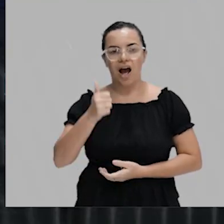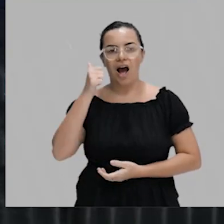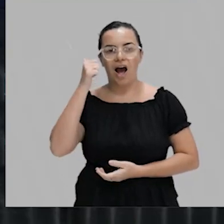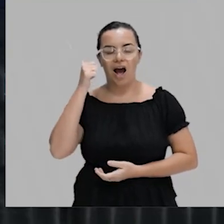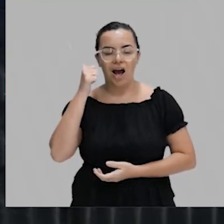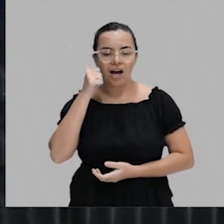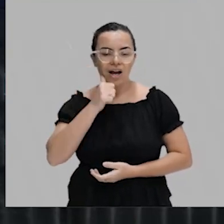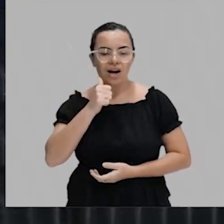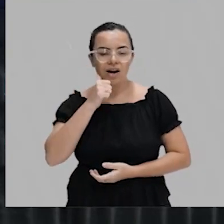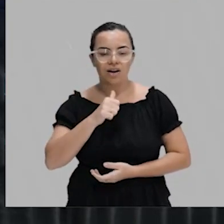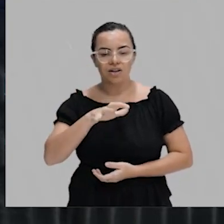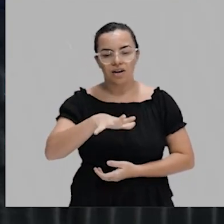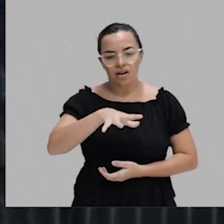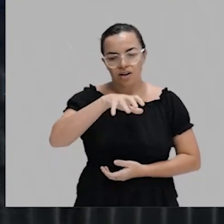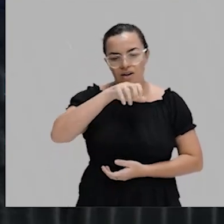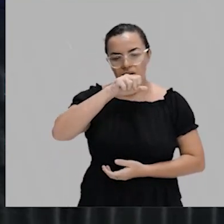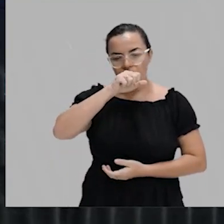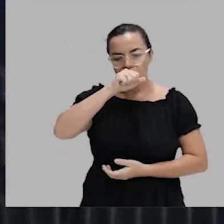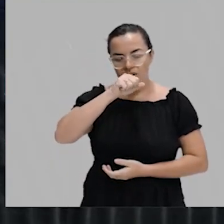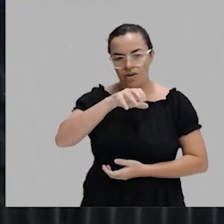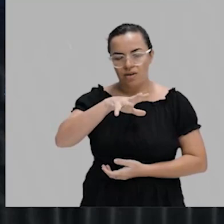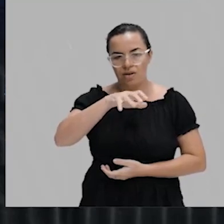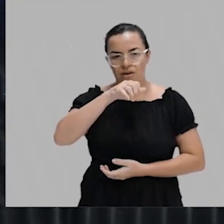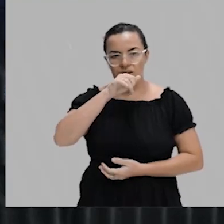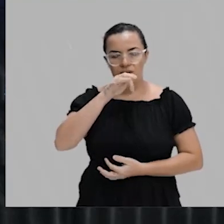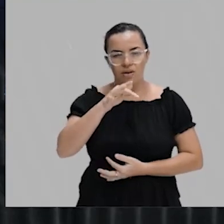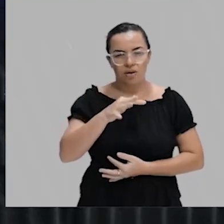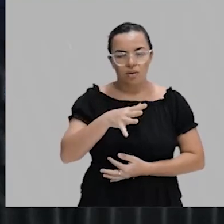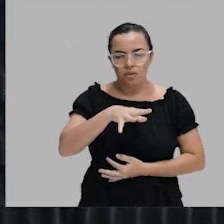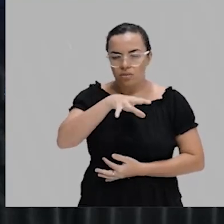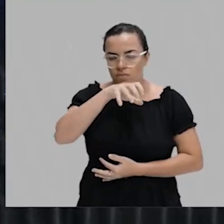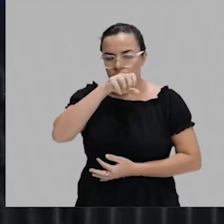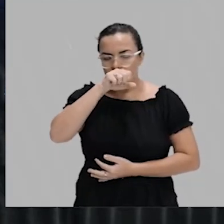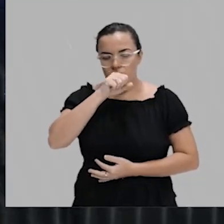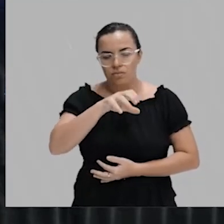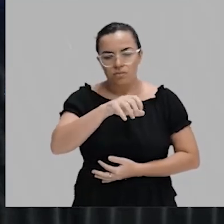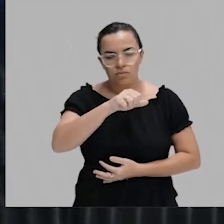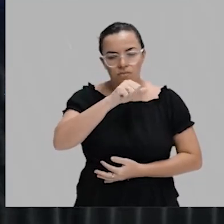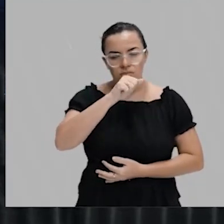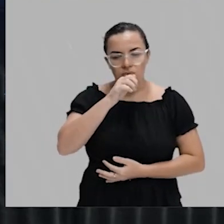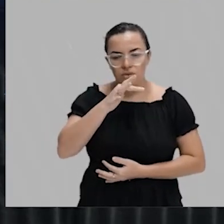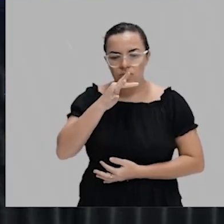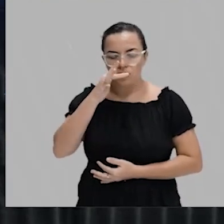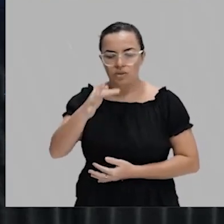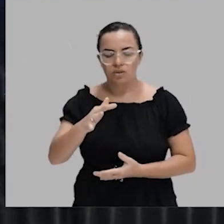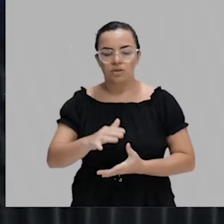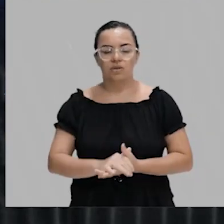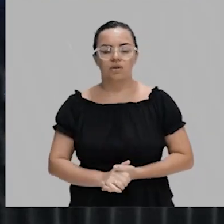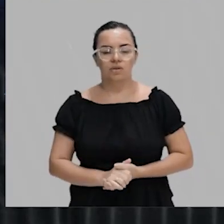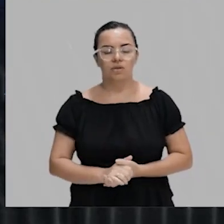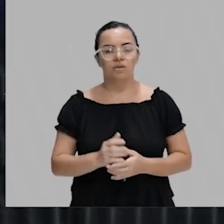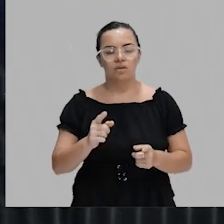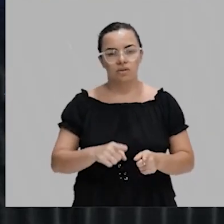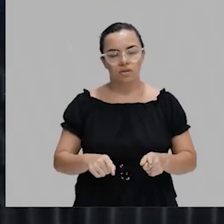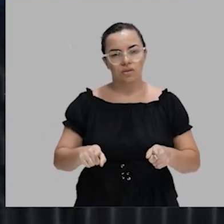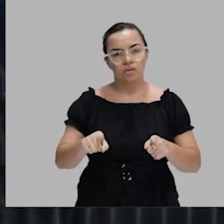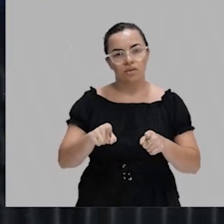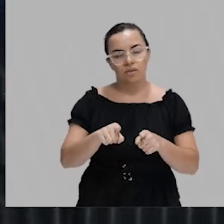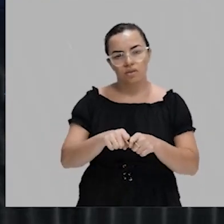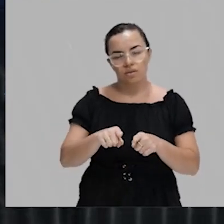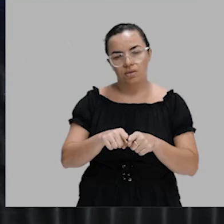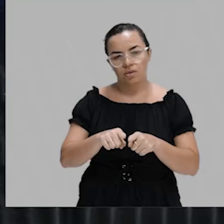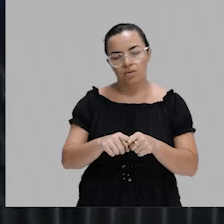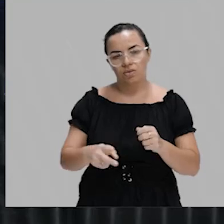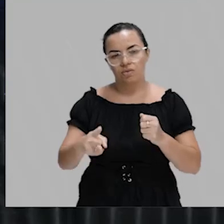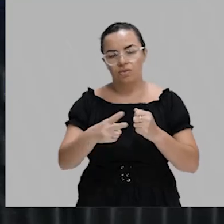perfume. Tá? Aí, no caso, eu tenho aspirar, verbo, e eu tenho aspiração, que também vai ter uma relação com o